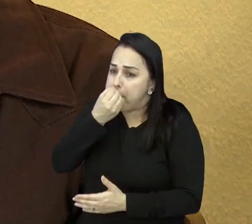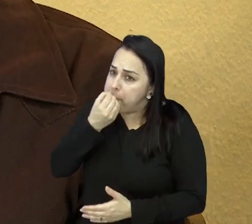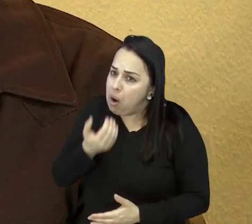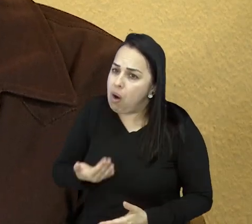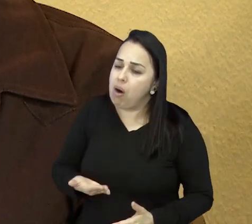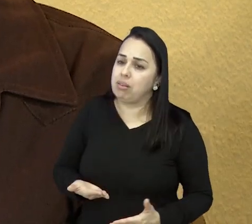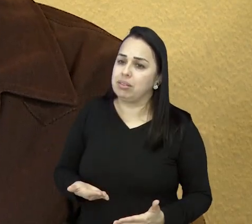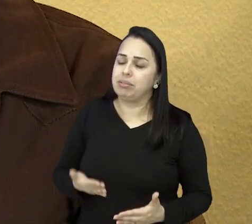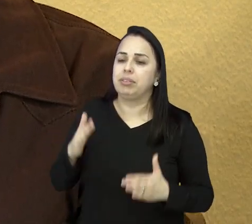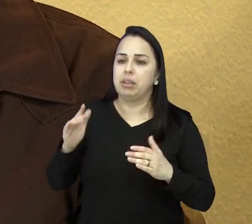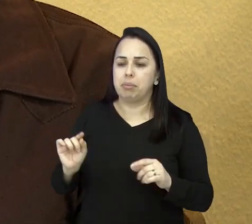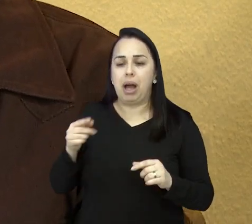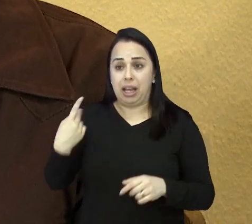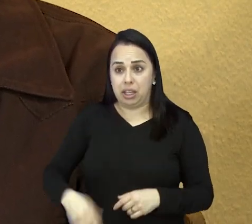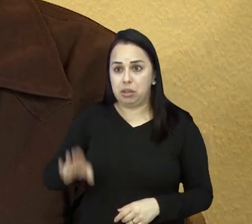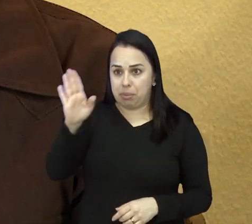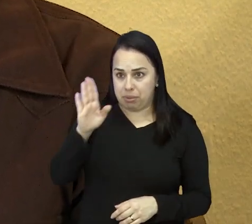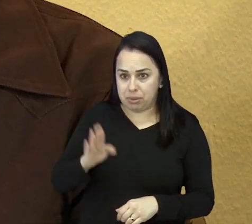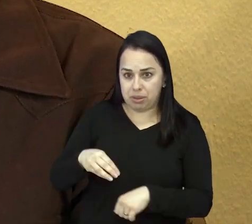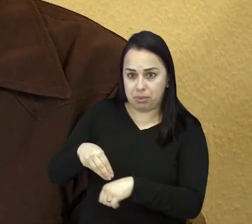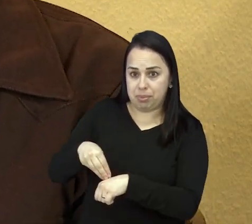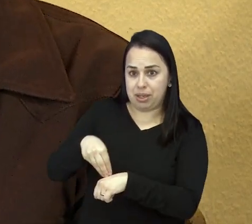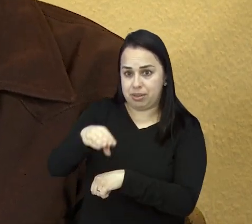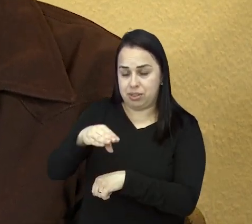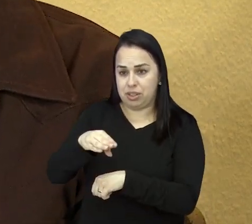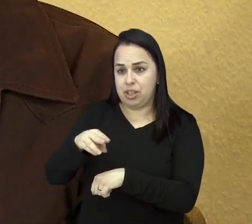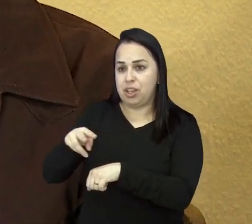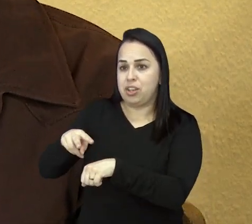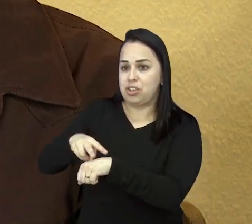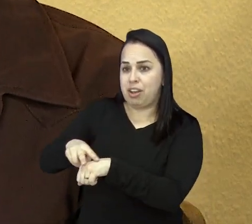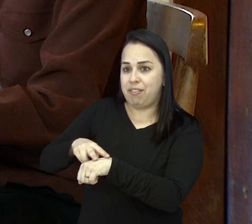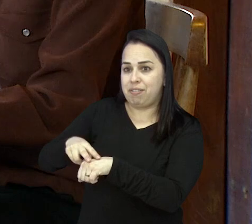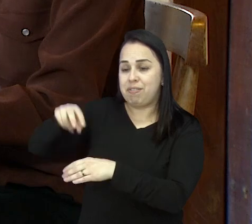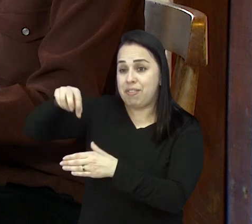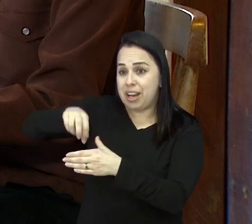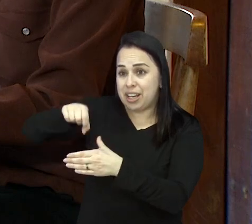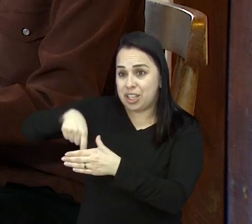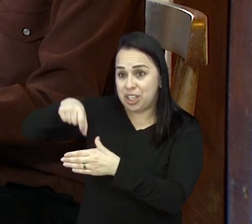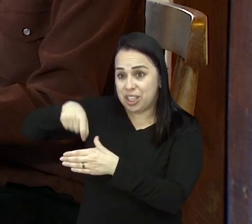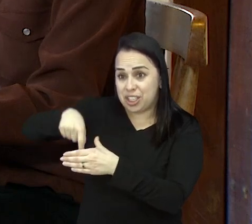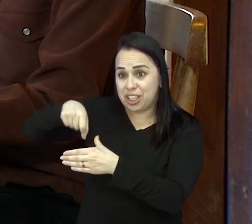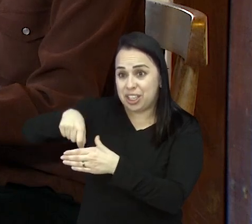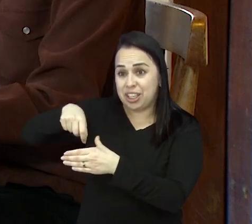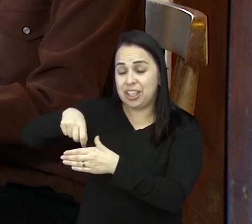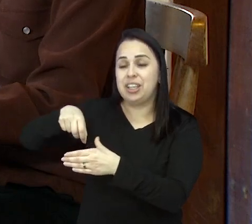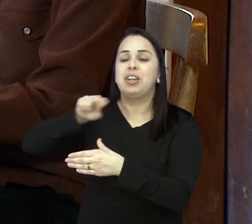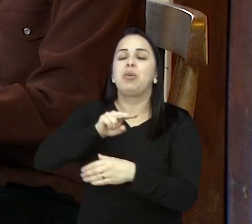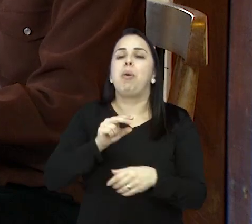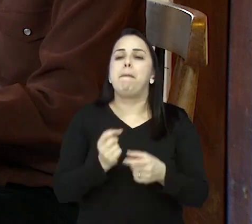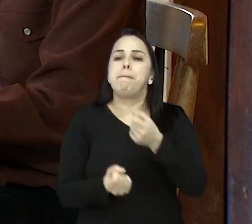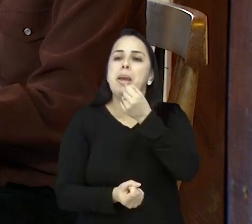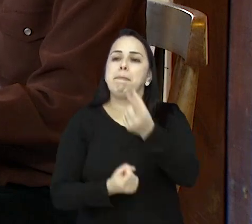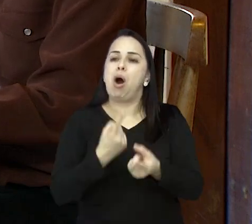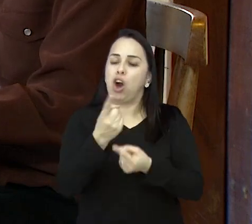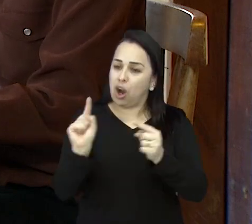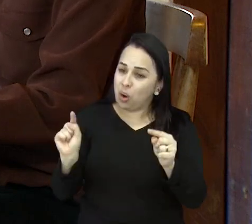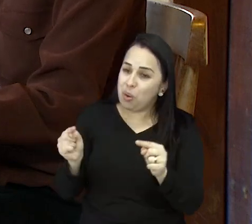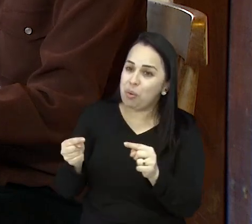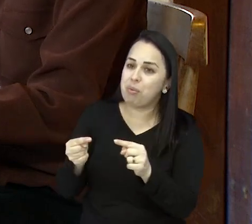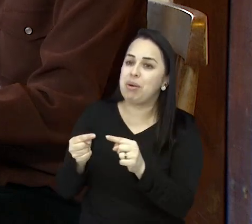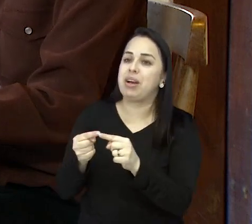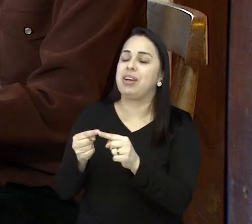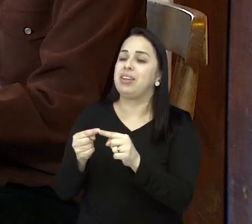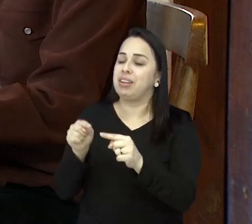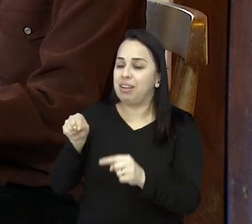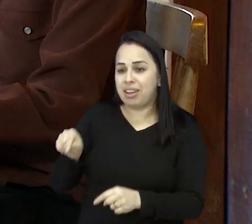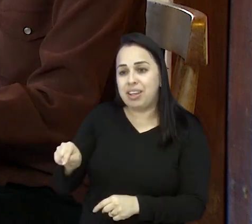Então a gente pode colocar aqui no Brasil, vou dar uma sugestão, por exemplo, chá verde com pipoca. Se você vai comer uma pipoca, faz um chá verde, pode bater